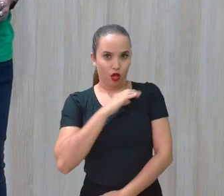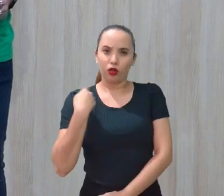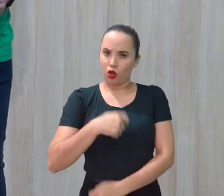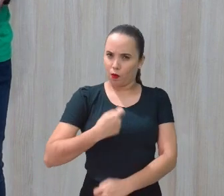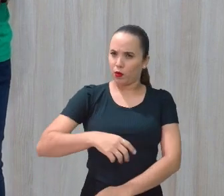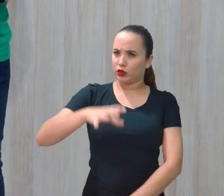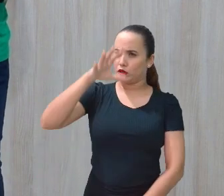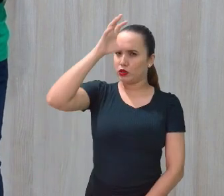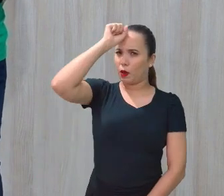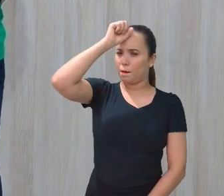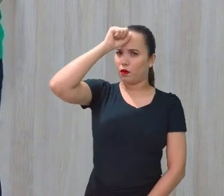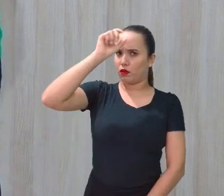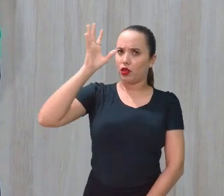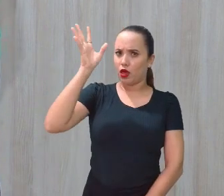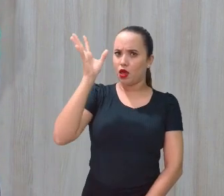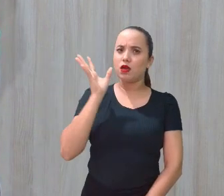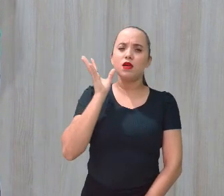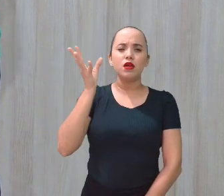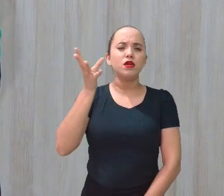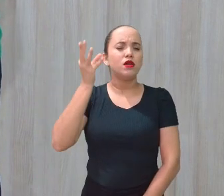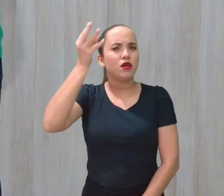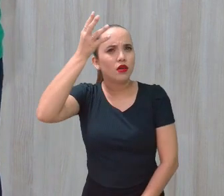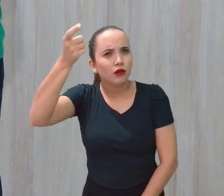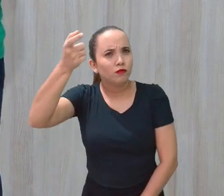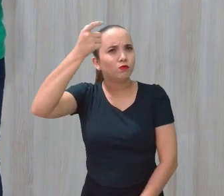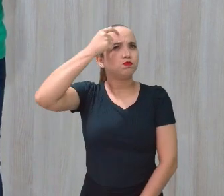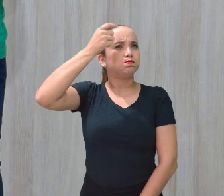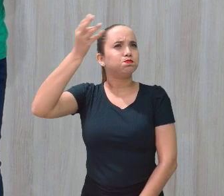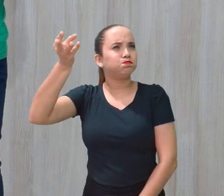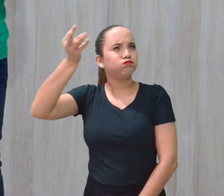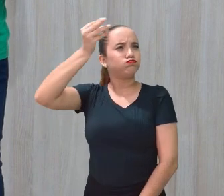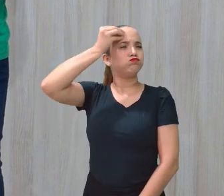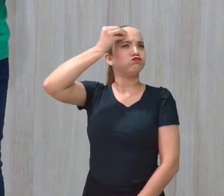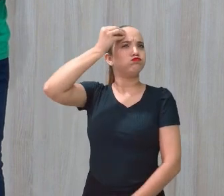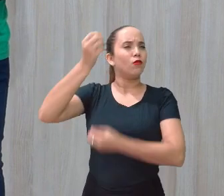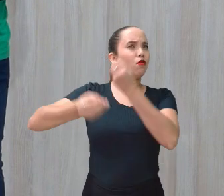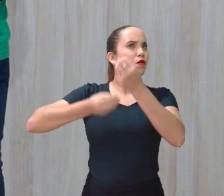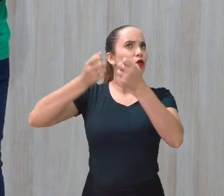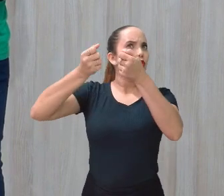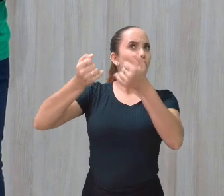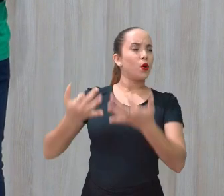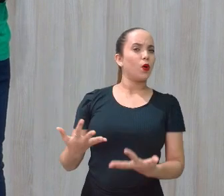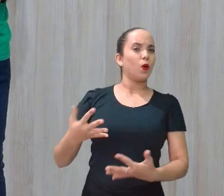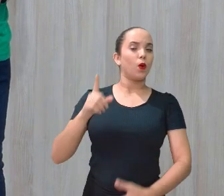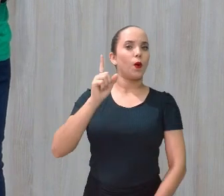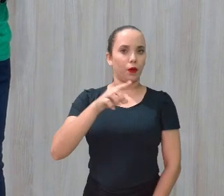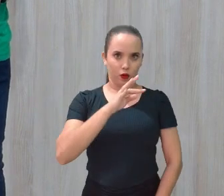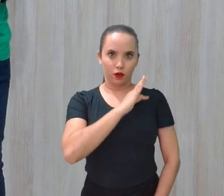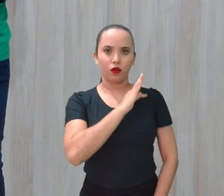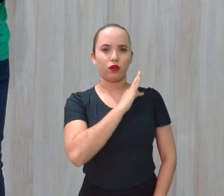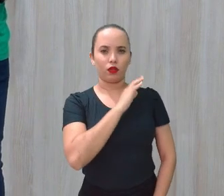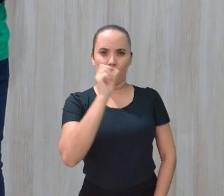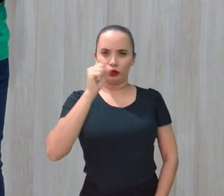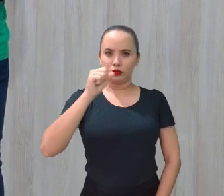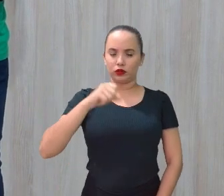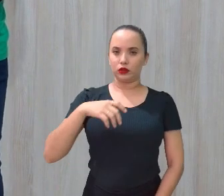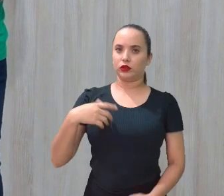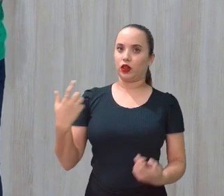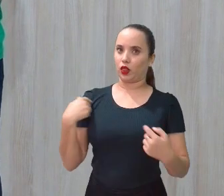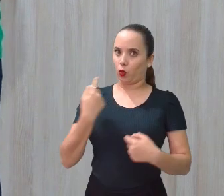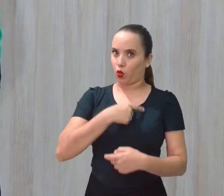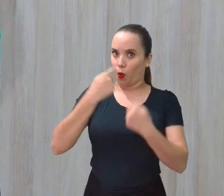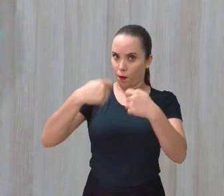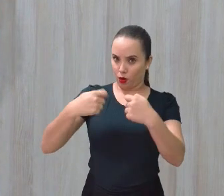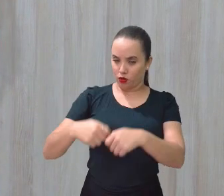passo aí o que é que a gente vai descrever dessa técnica, não é? O nome já está dizendo, é uma técnica, então a gente vai ter que aplicar